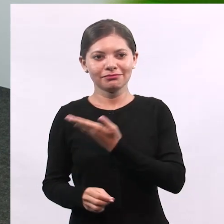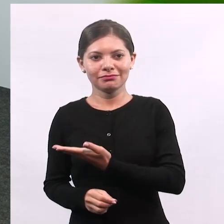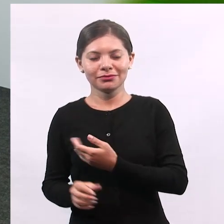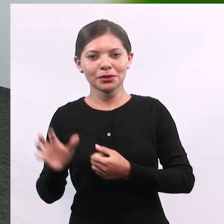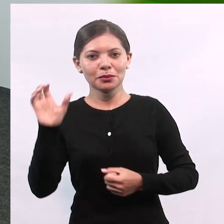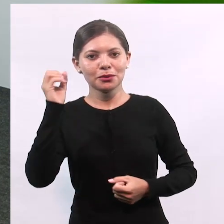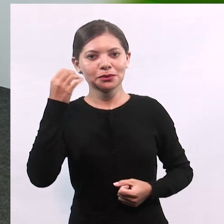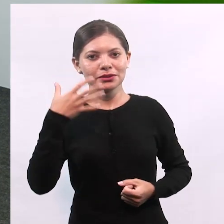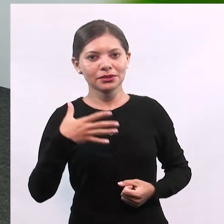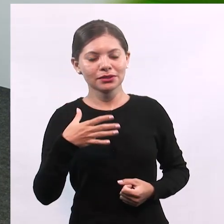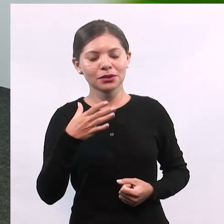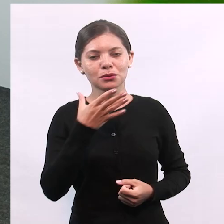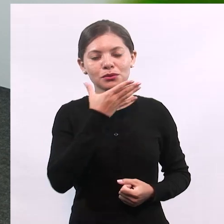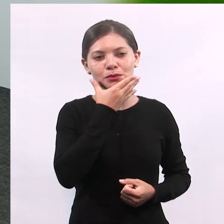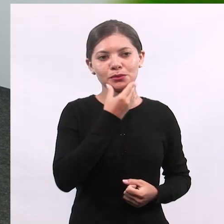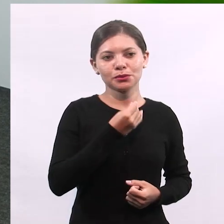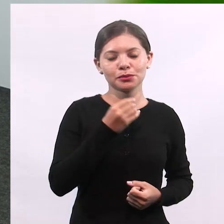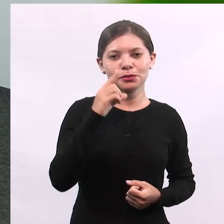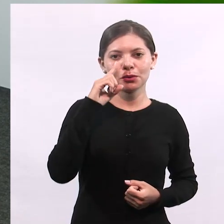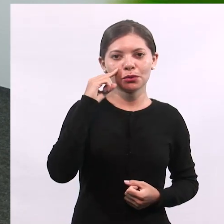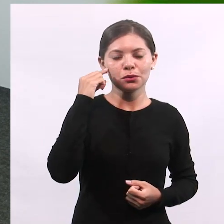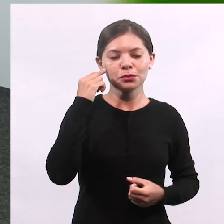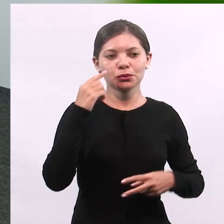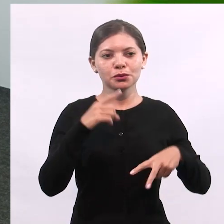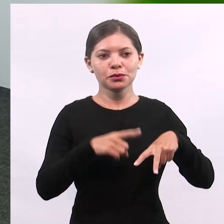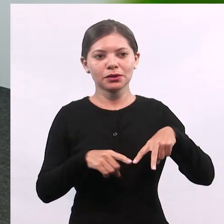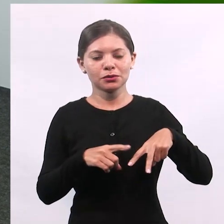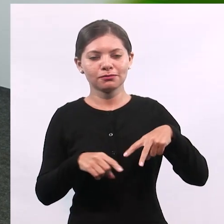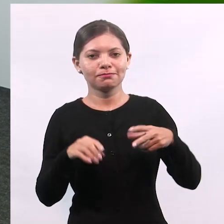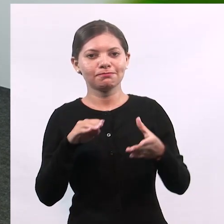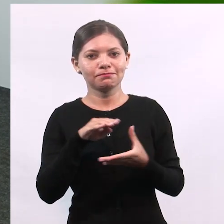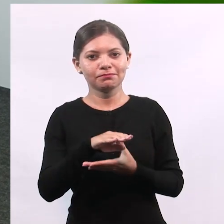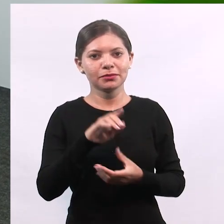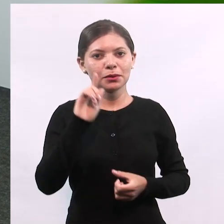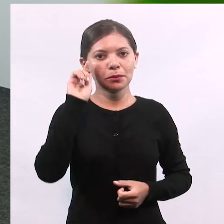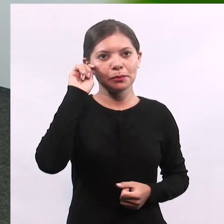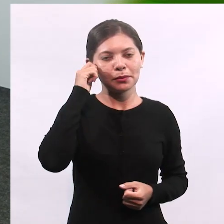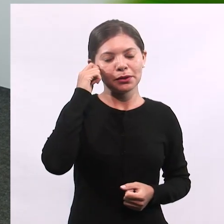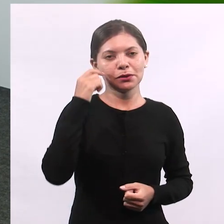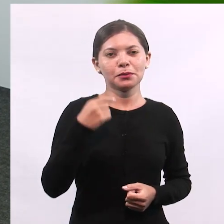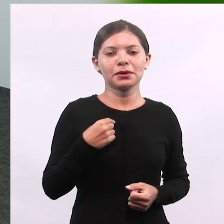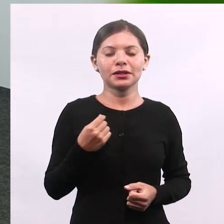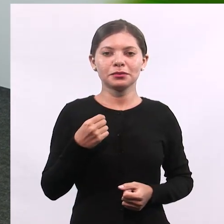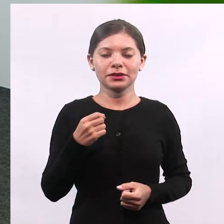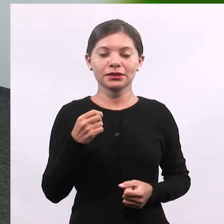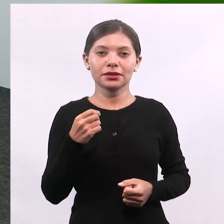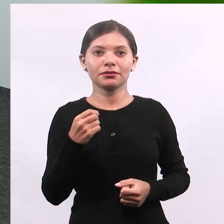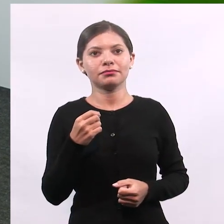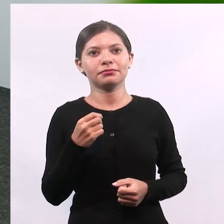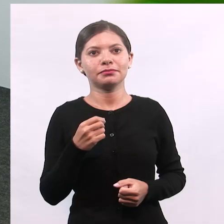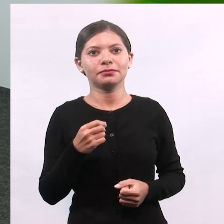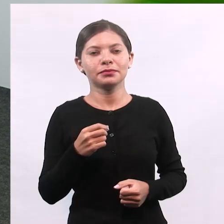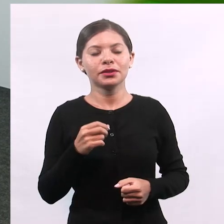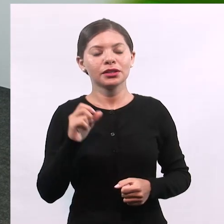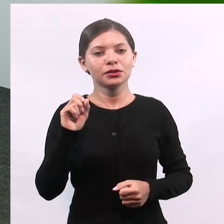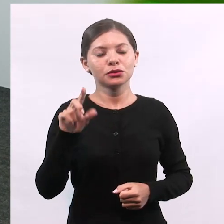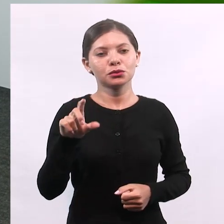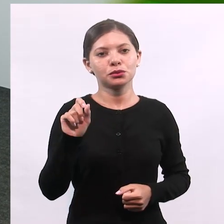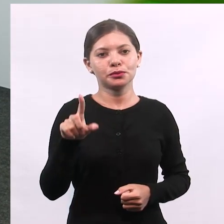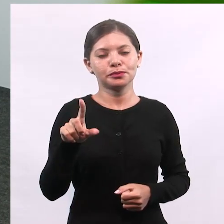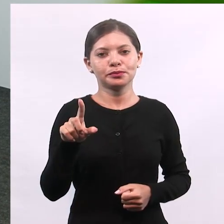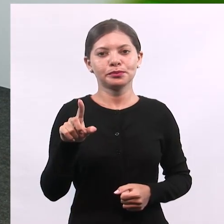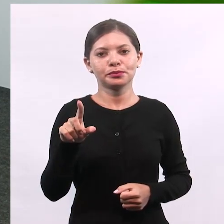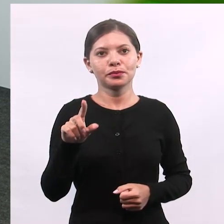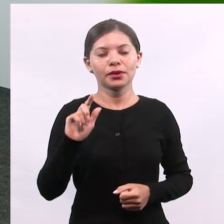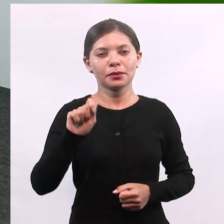estou trajando uma calça jeans sapato preto e uma camisa vermelho uma camisa social vermelha escura meu sinal para comunidade